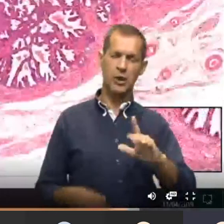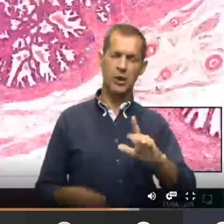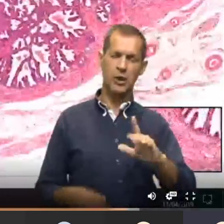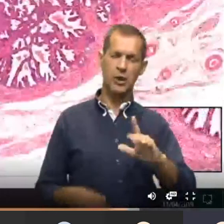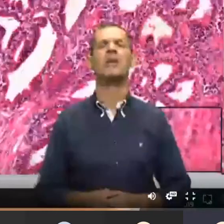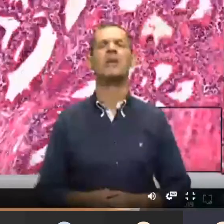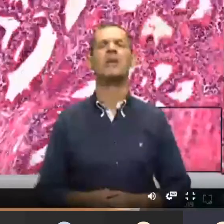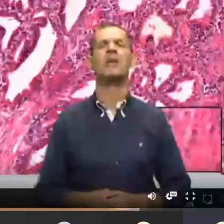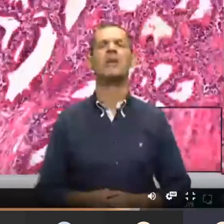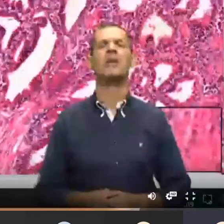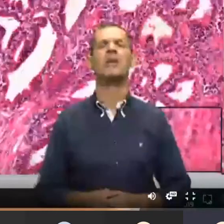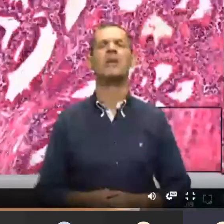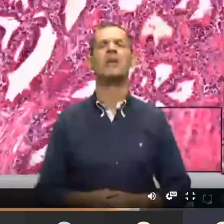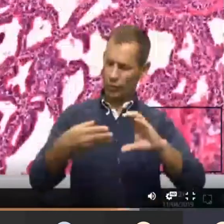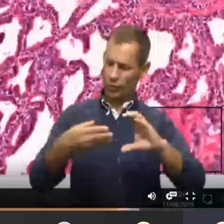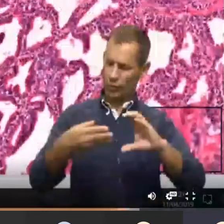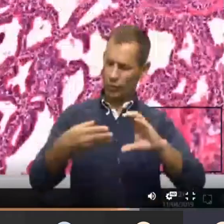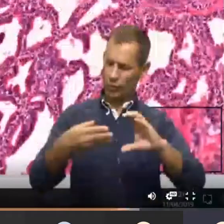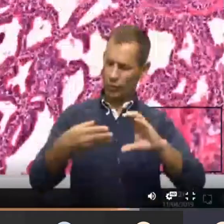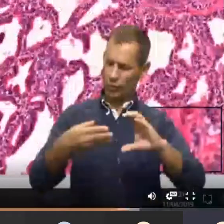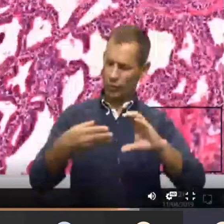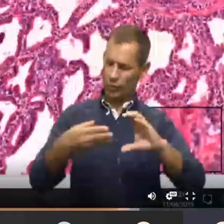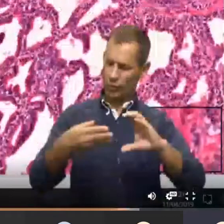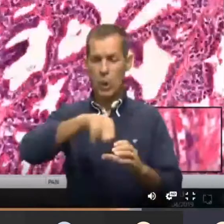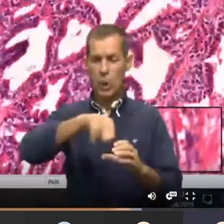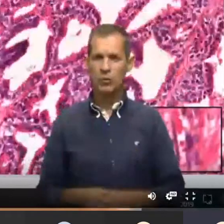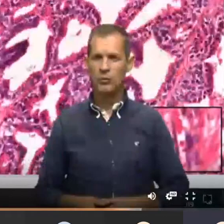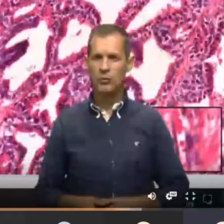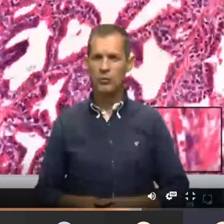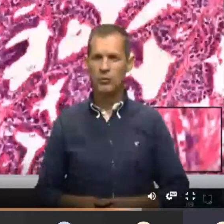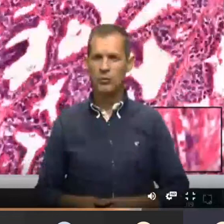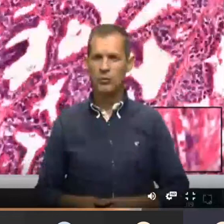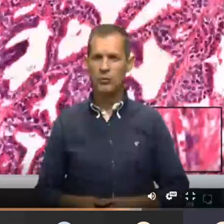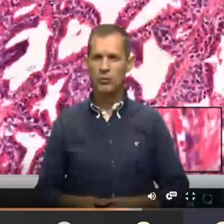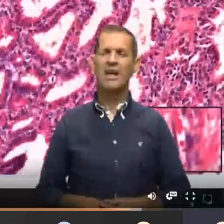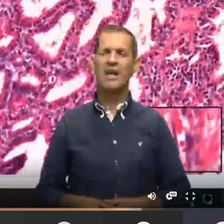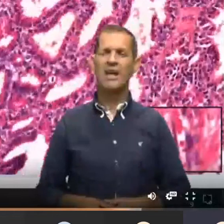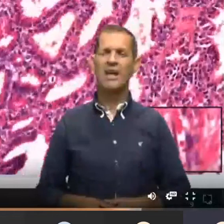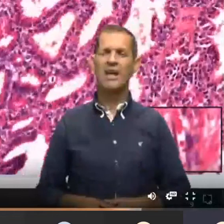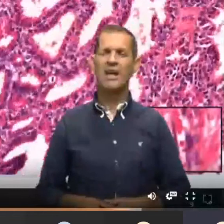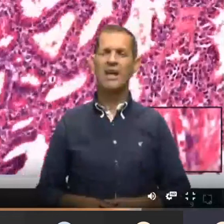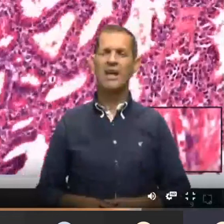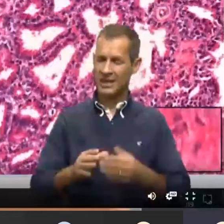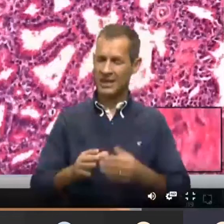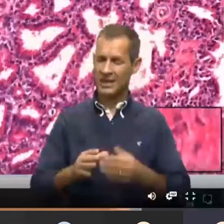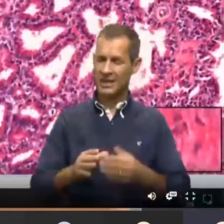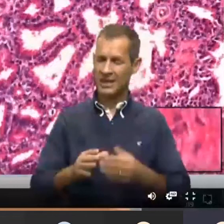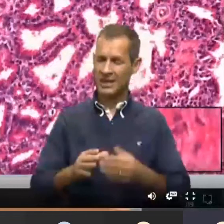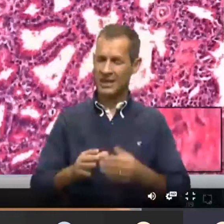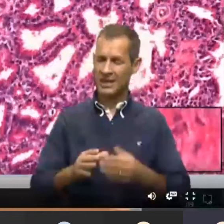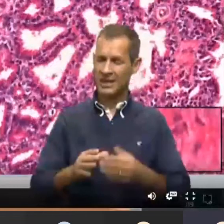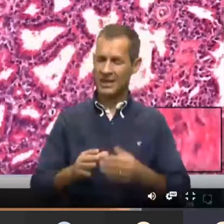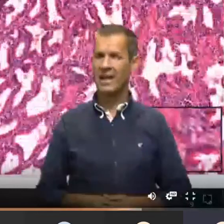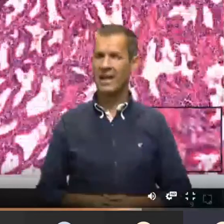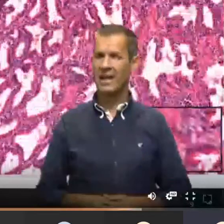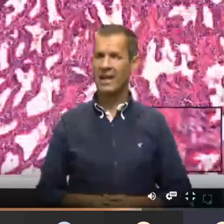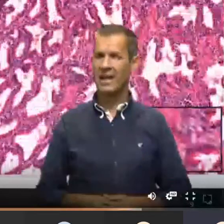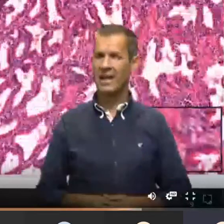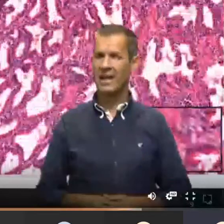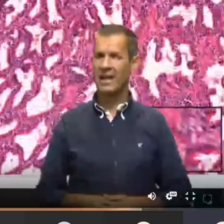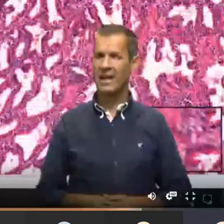existe estrutura celular, não existe núcleo picnótico, não existe nada maligno nesse estroma,